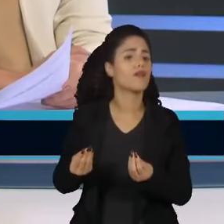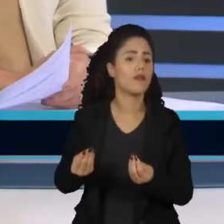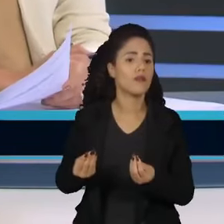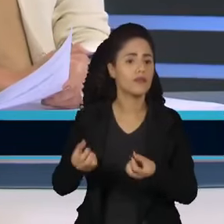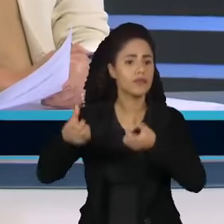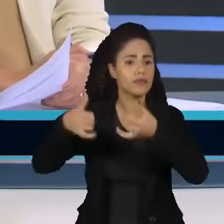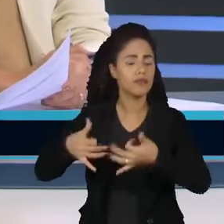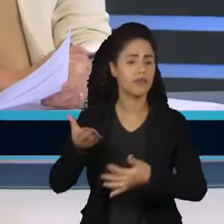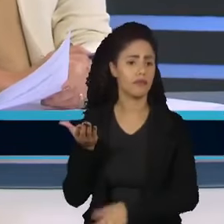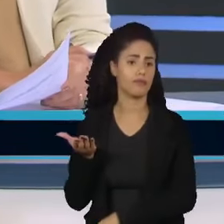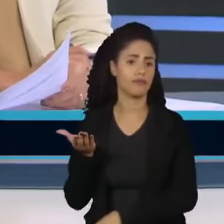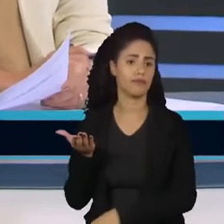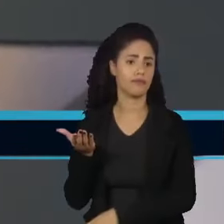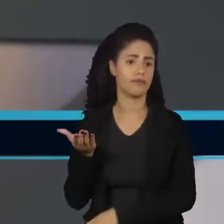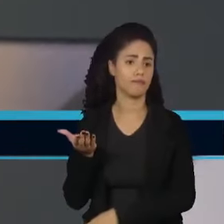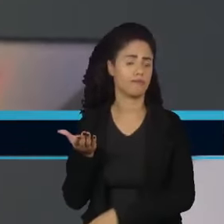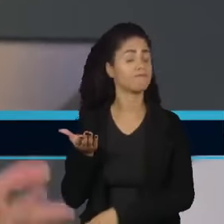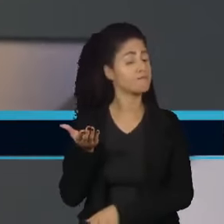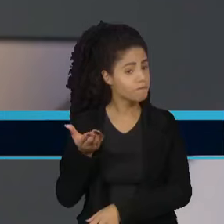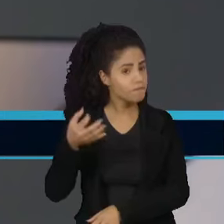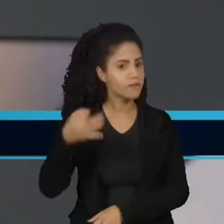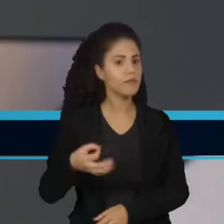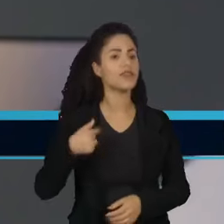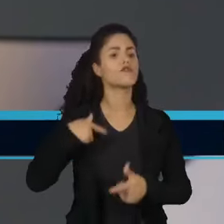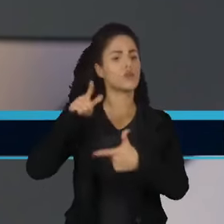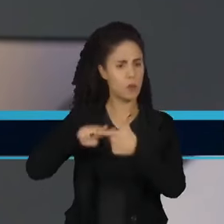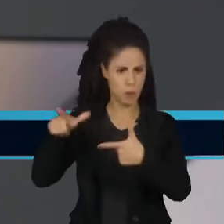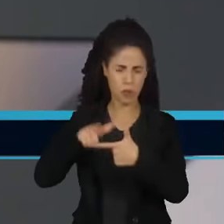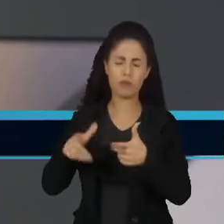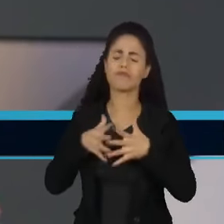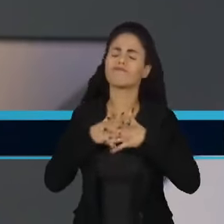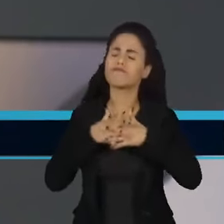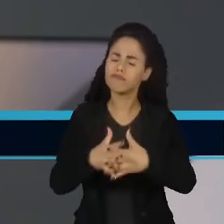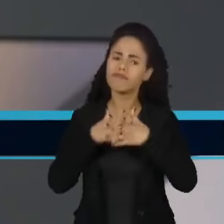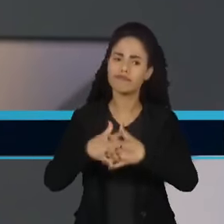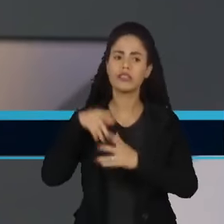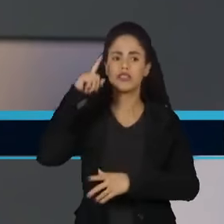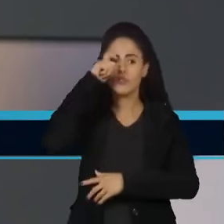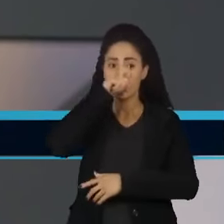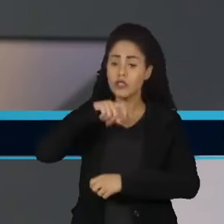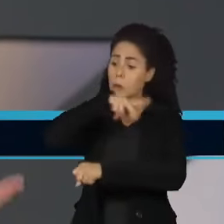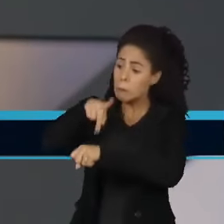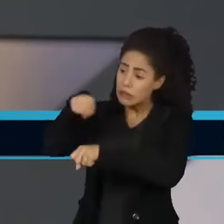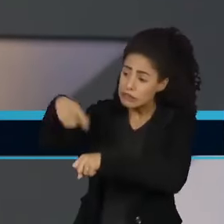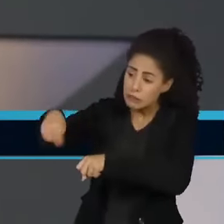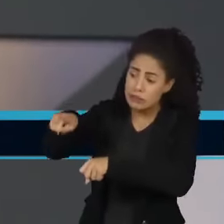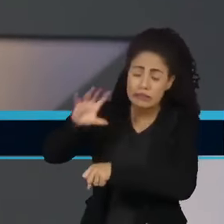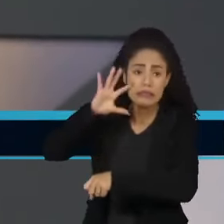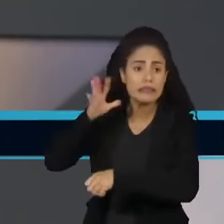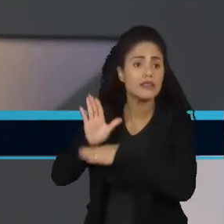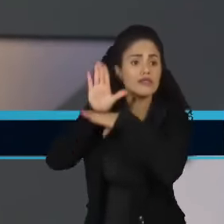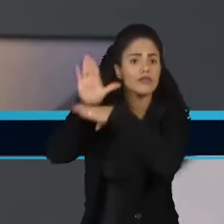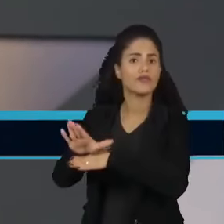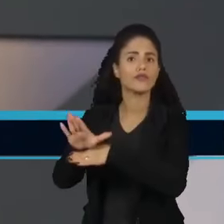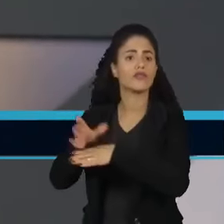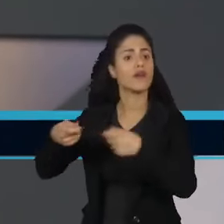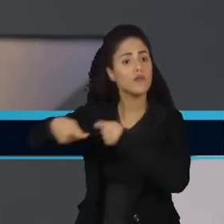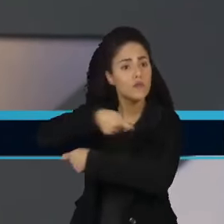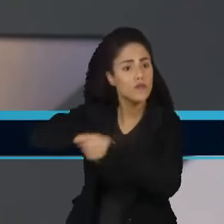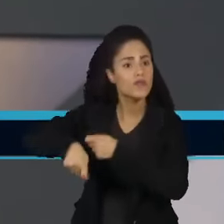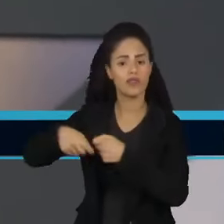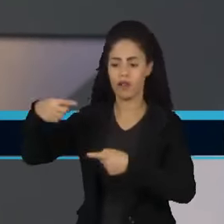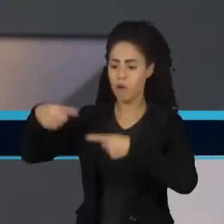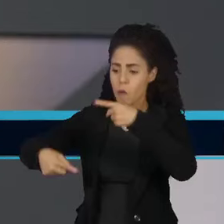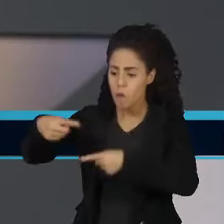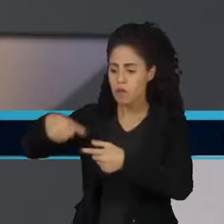ter solução econômica, né? Então, na verdade, é um problema complexo de um país que está precisando de uma saída que envolve política, que envolve economia.